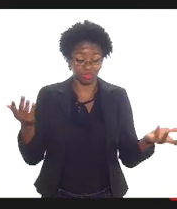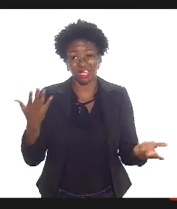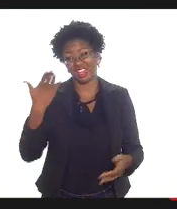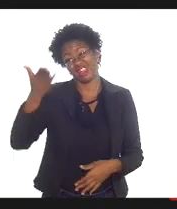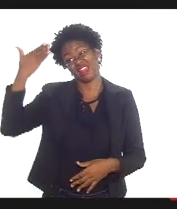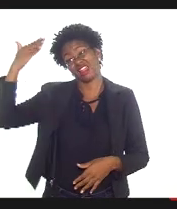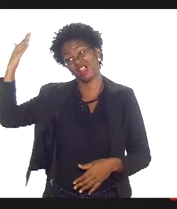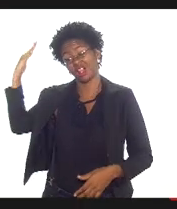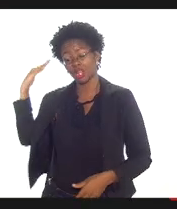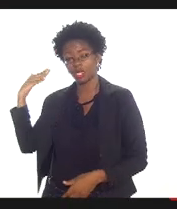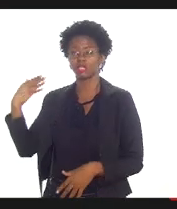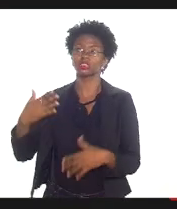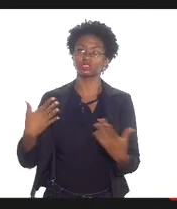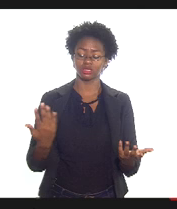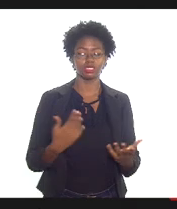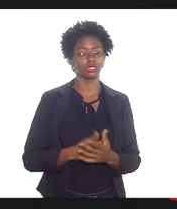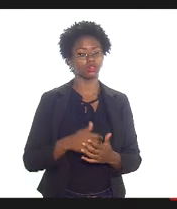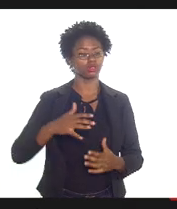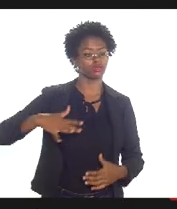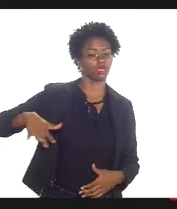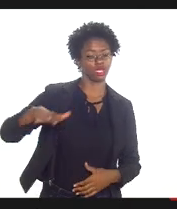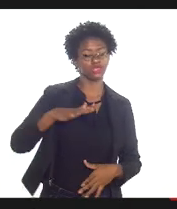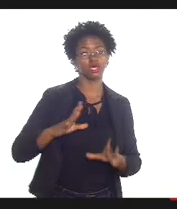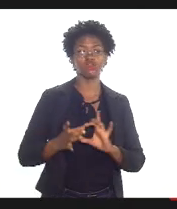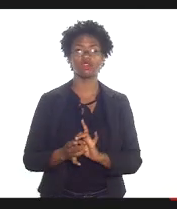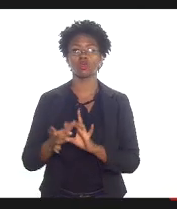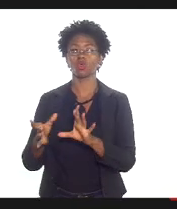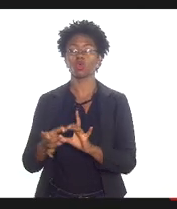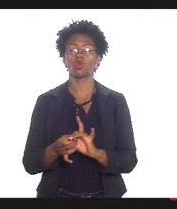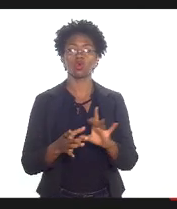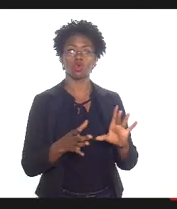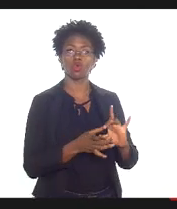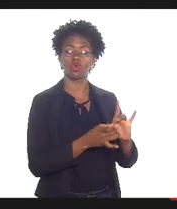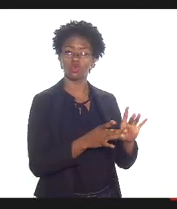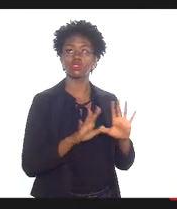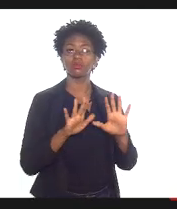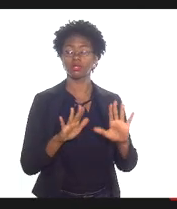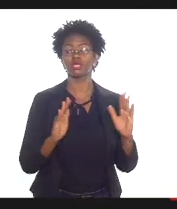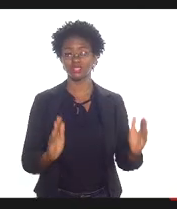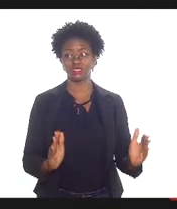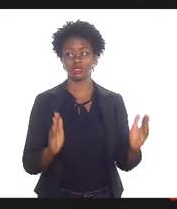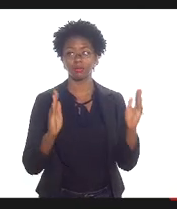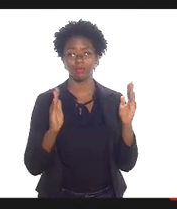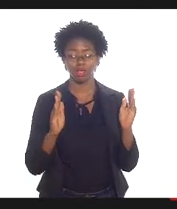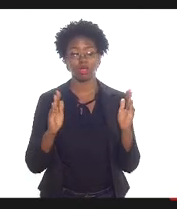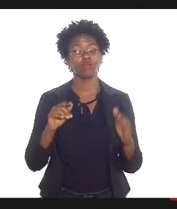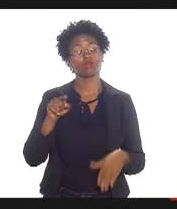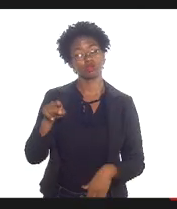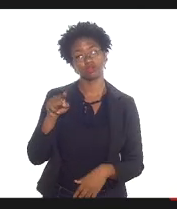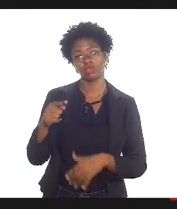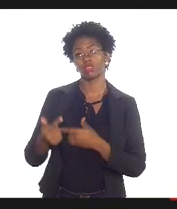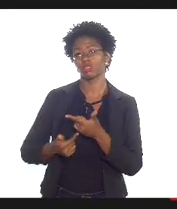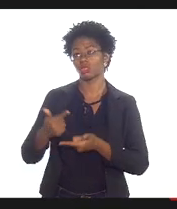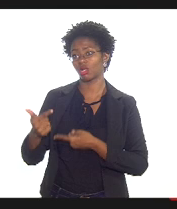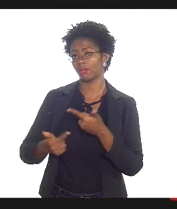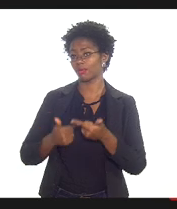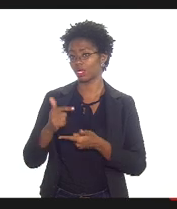atrás, sobre o regime de concessão, esse bloco foi explorado,